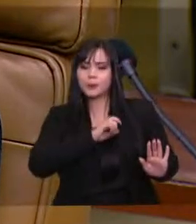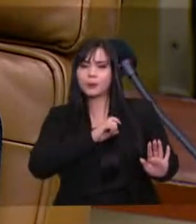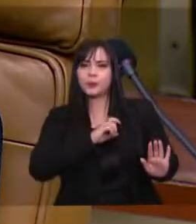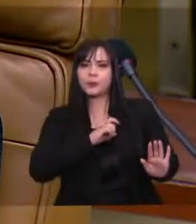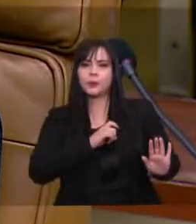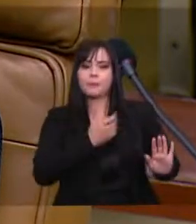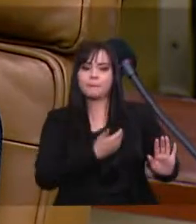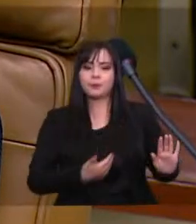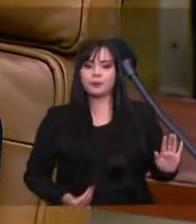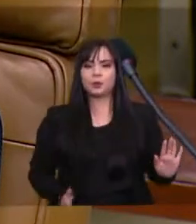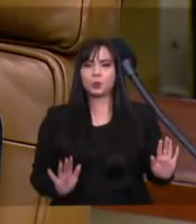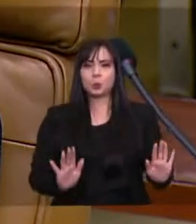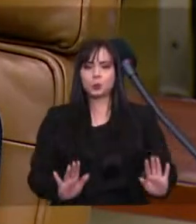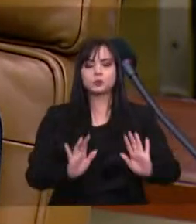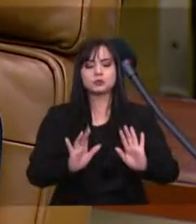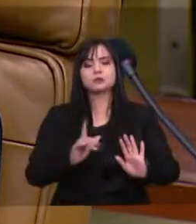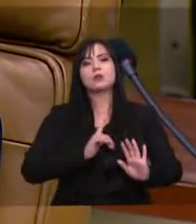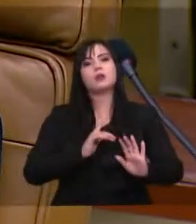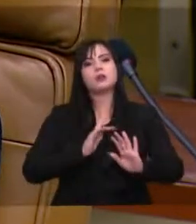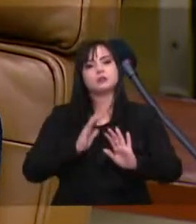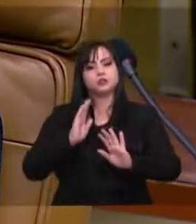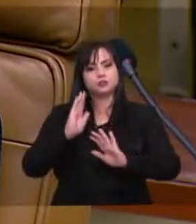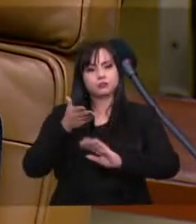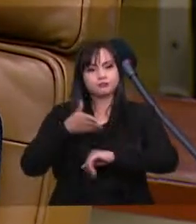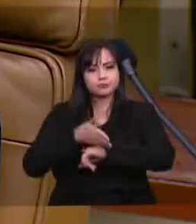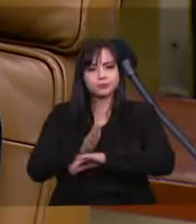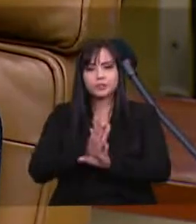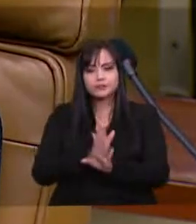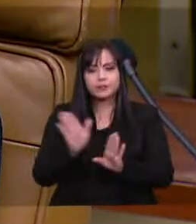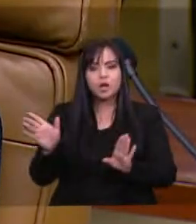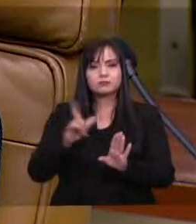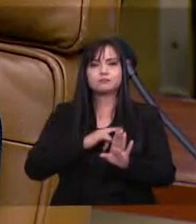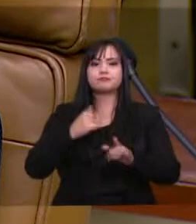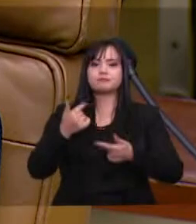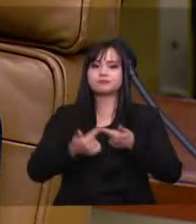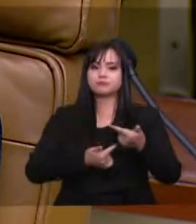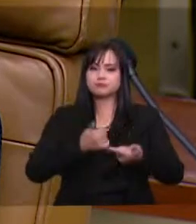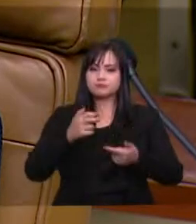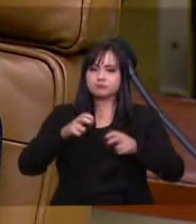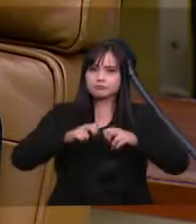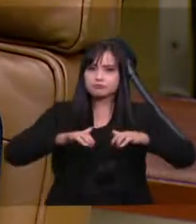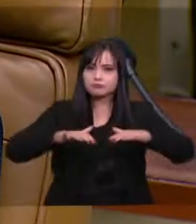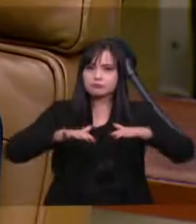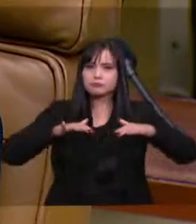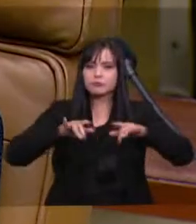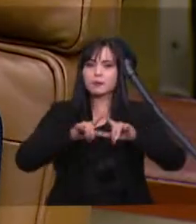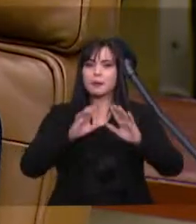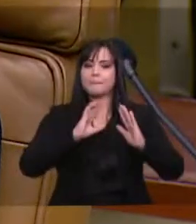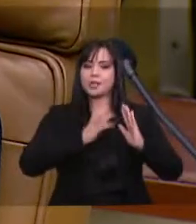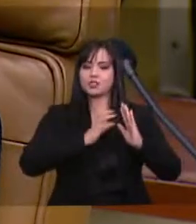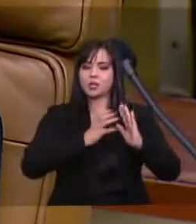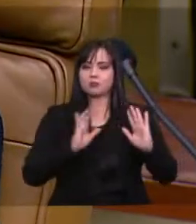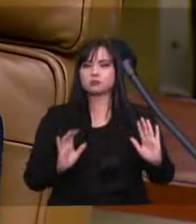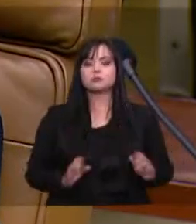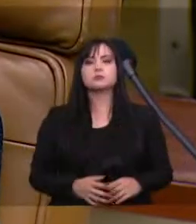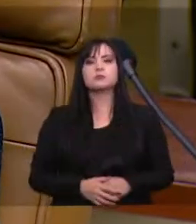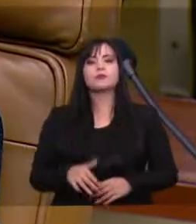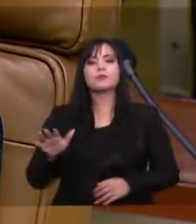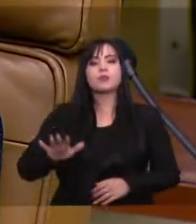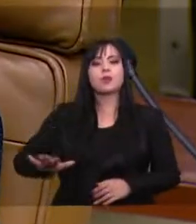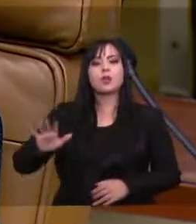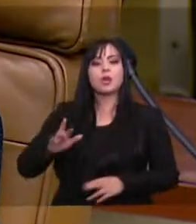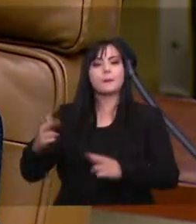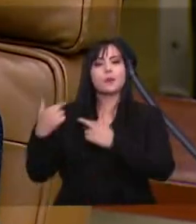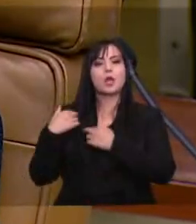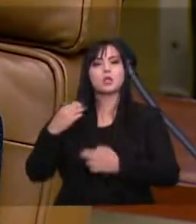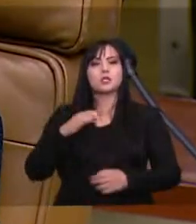público mediante o exercício puro e desviado de funções parlamentares e partidários no âmbito da